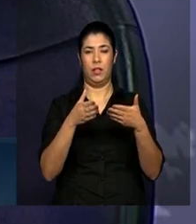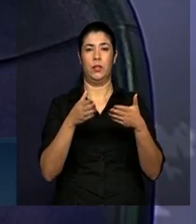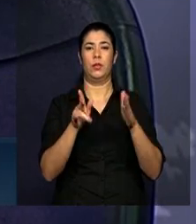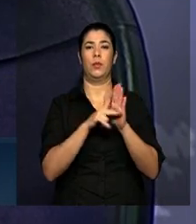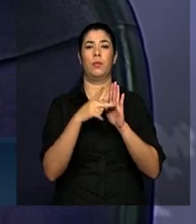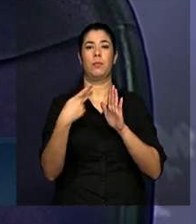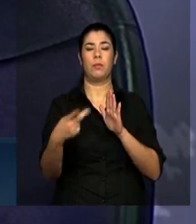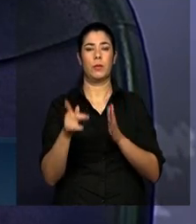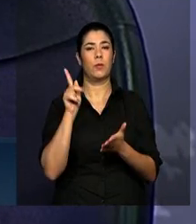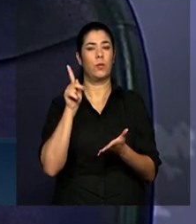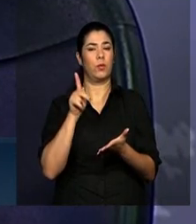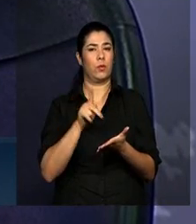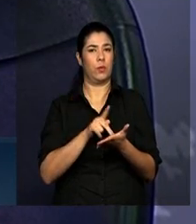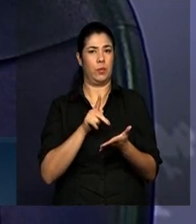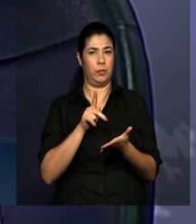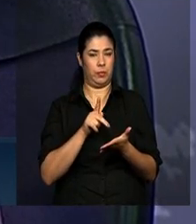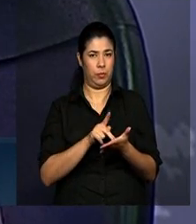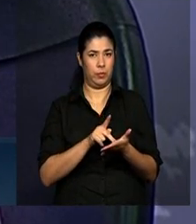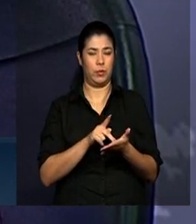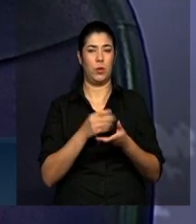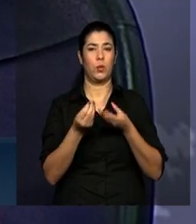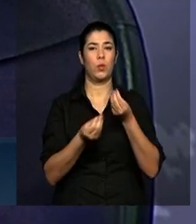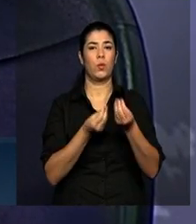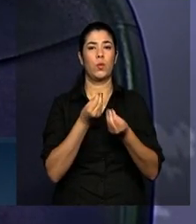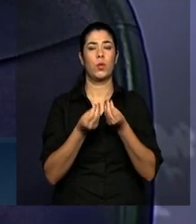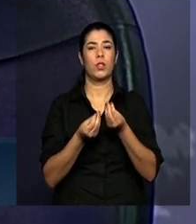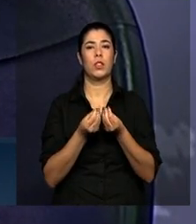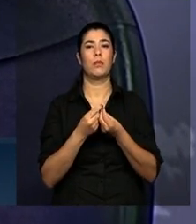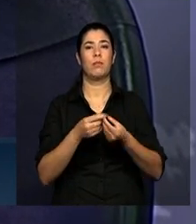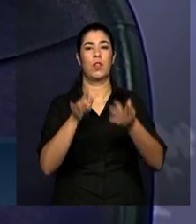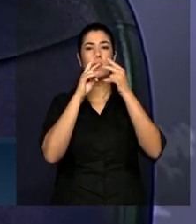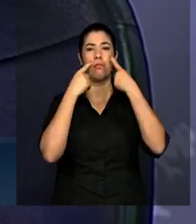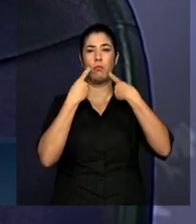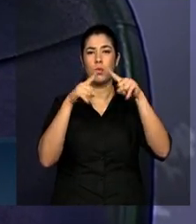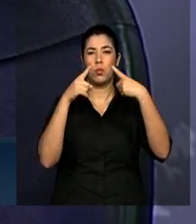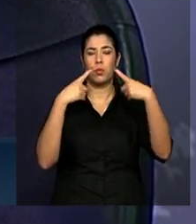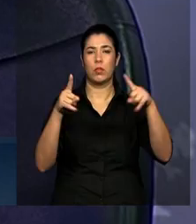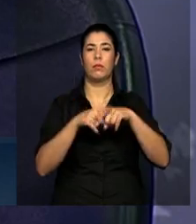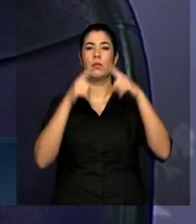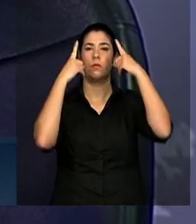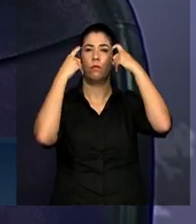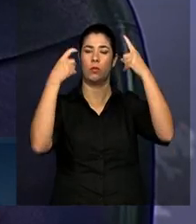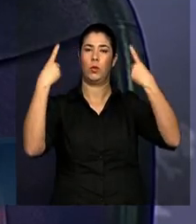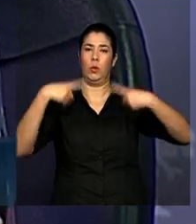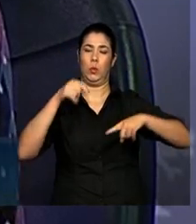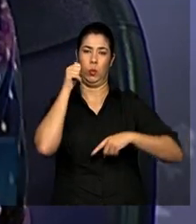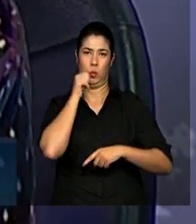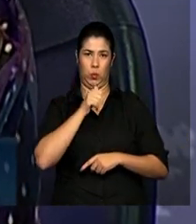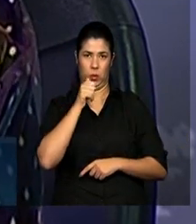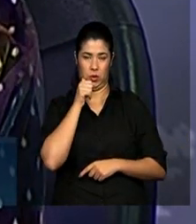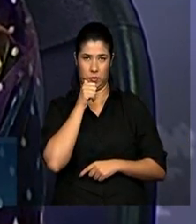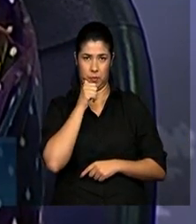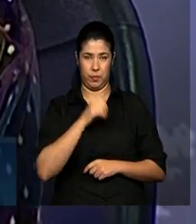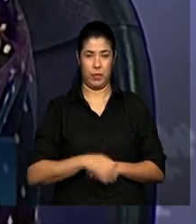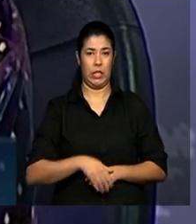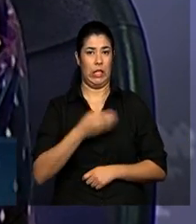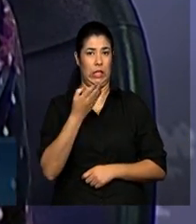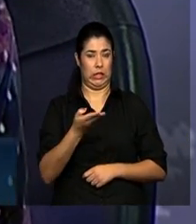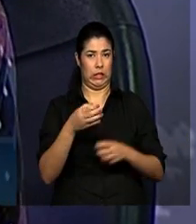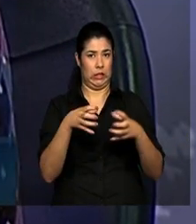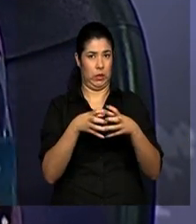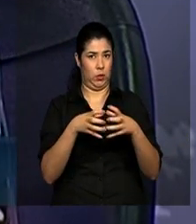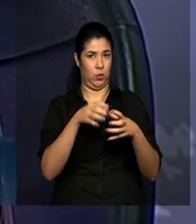atendimentos concretos relativos à denúncia de violência. E dessas